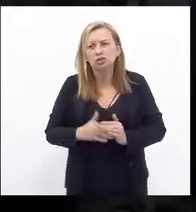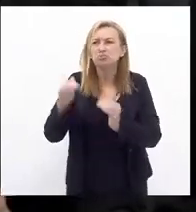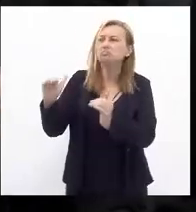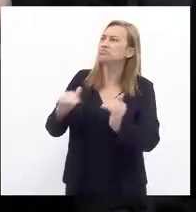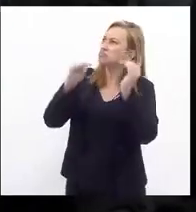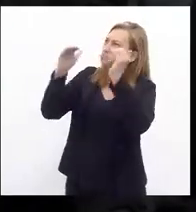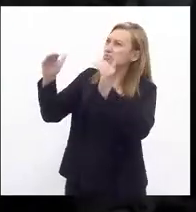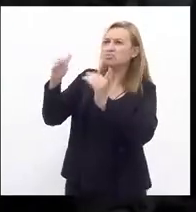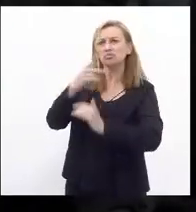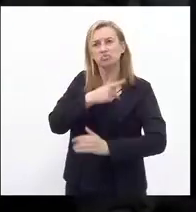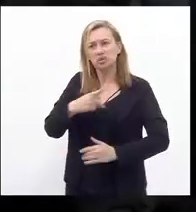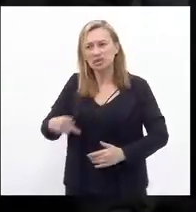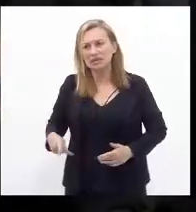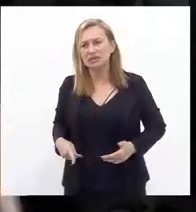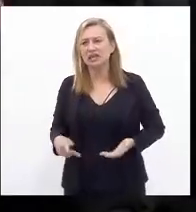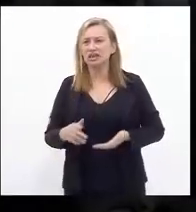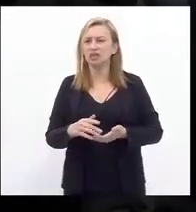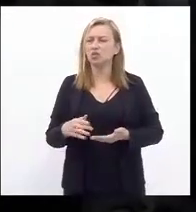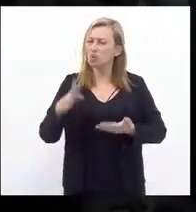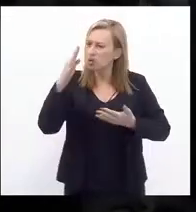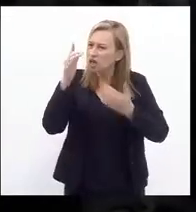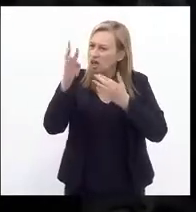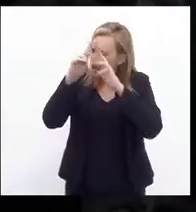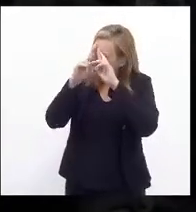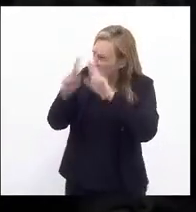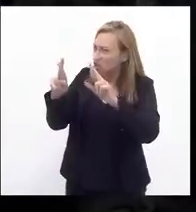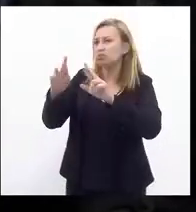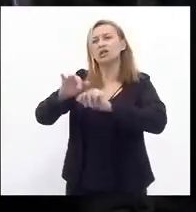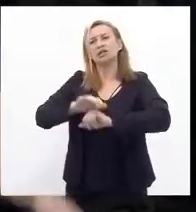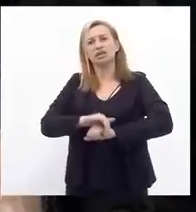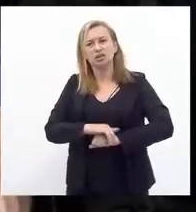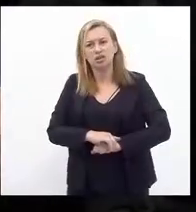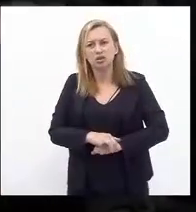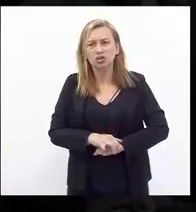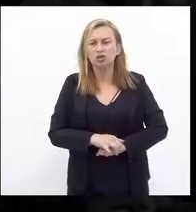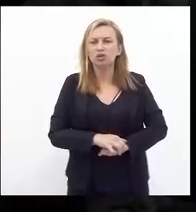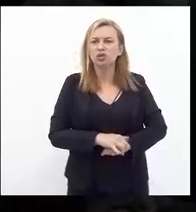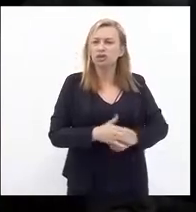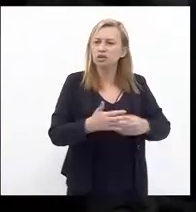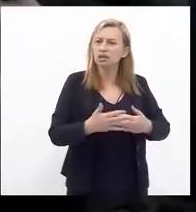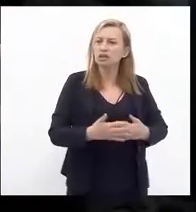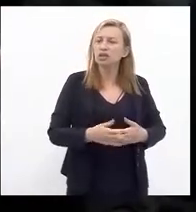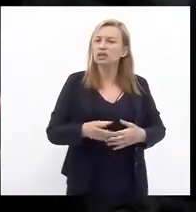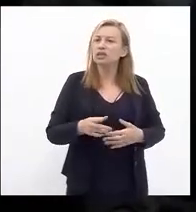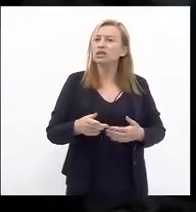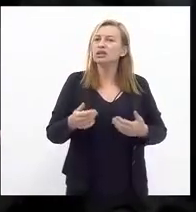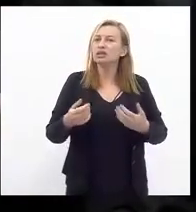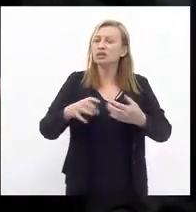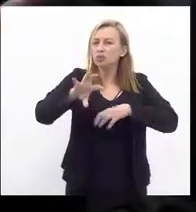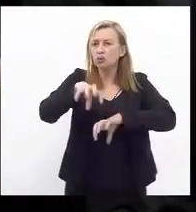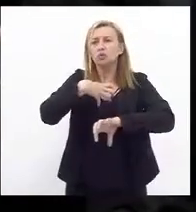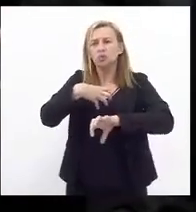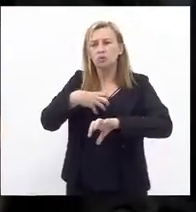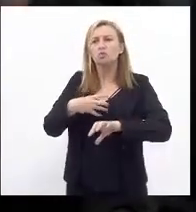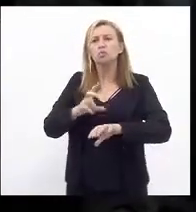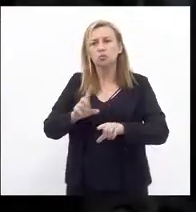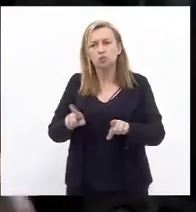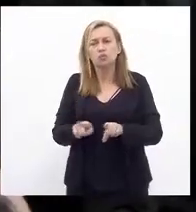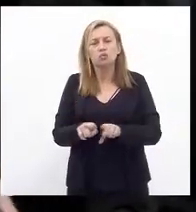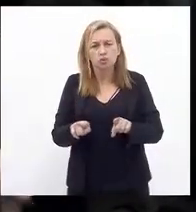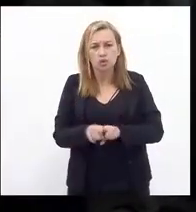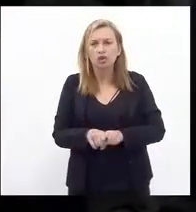vossa excelência entendeu respeitando e sendo tolerantes achamos que ser tolerante também